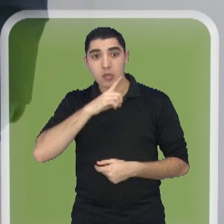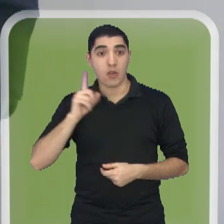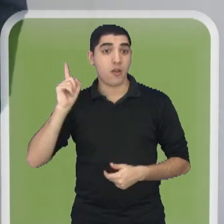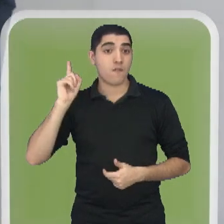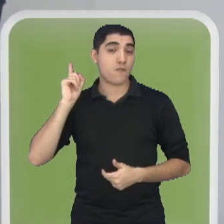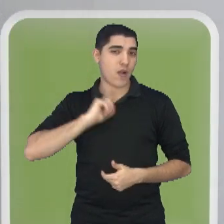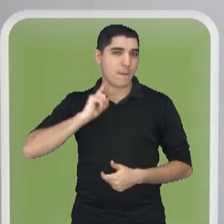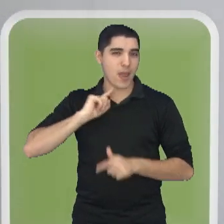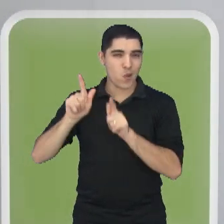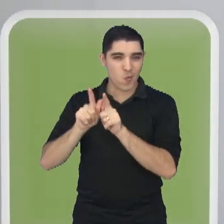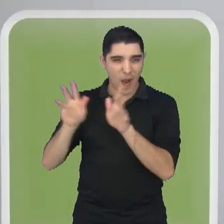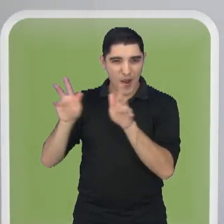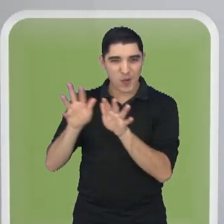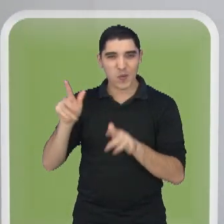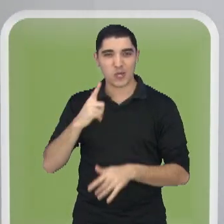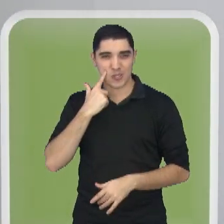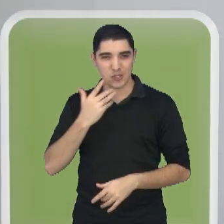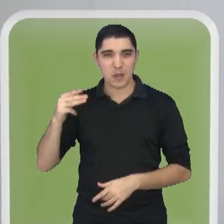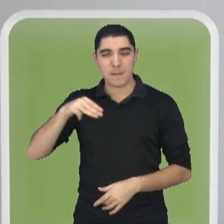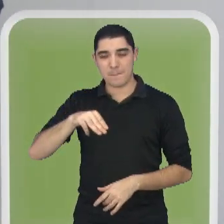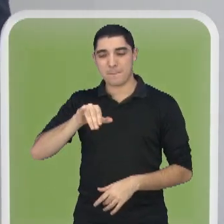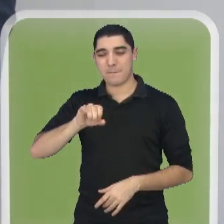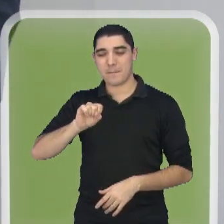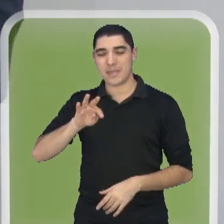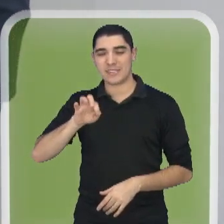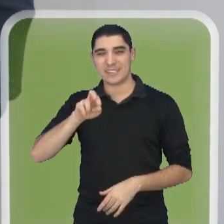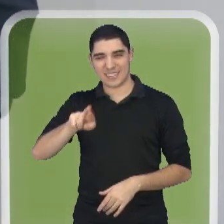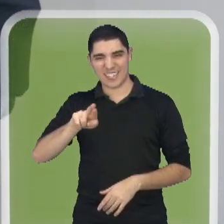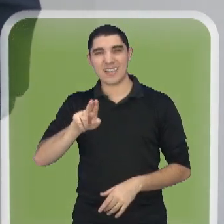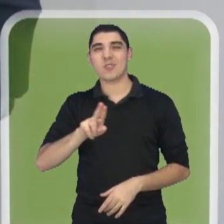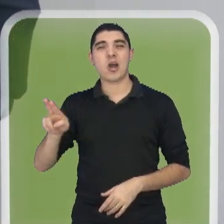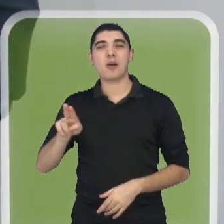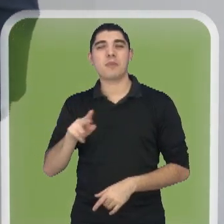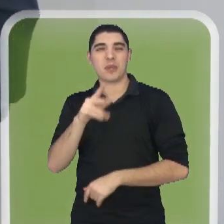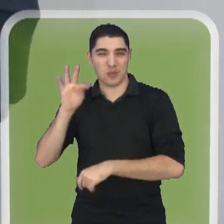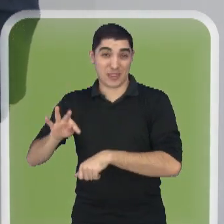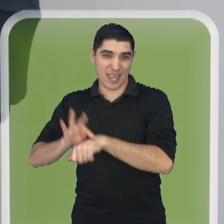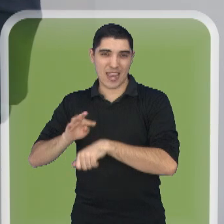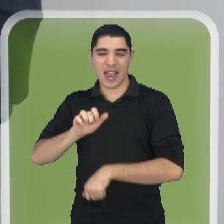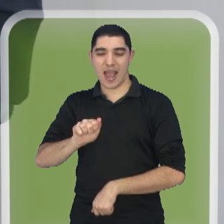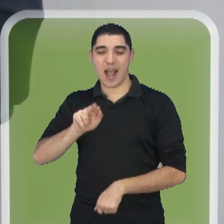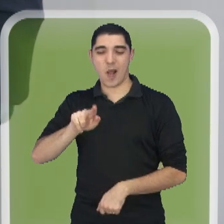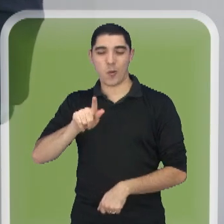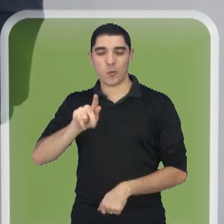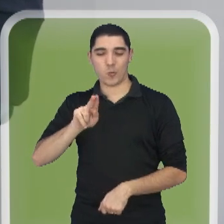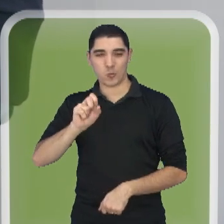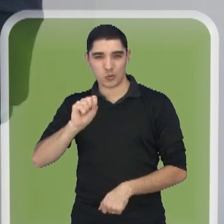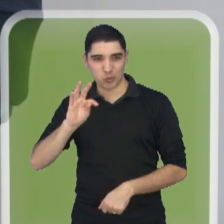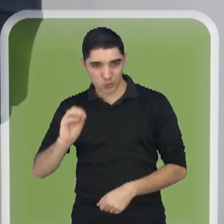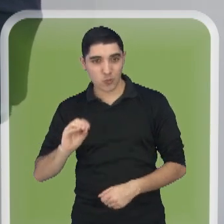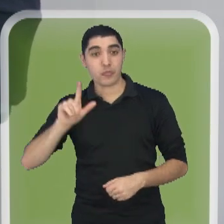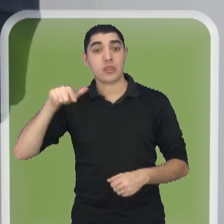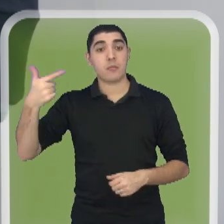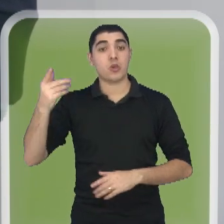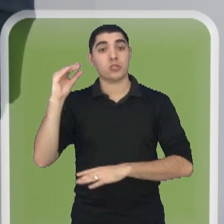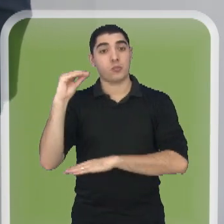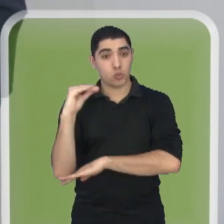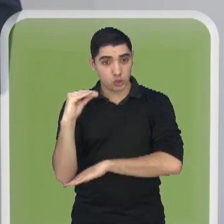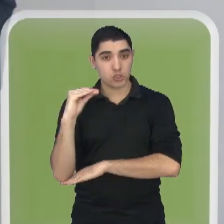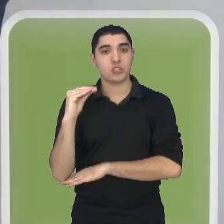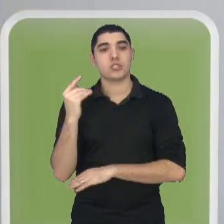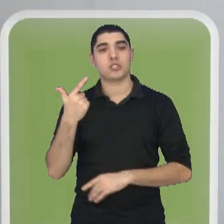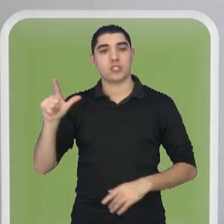Guarulhos, do seu amigo Mister, o nosso querido Augusto Ambrosio, terceiro colocado por lá. União Mogi na sequência, Mantiqueira e o Atlético